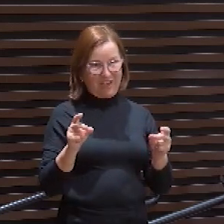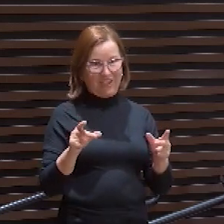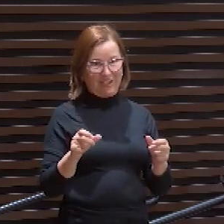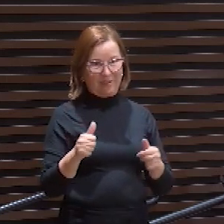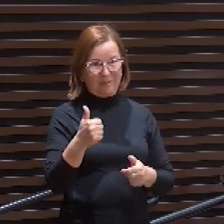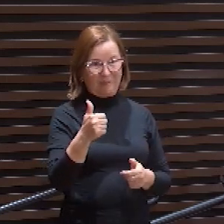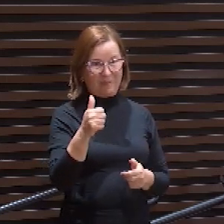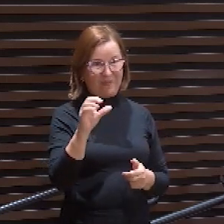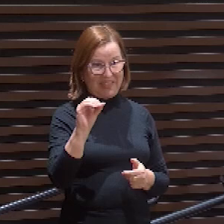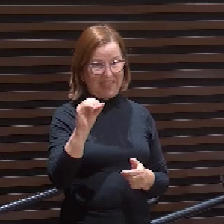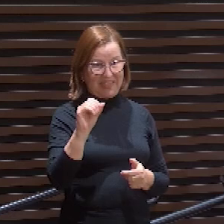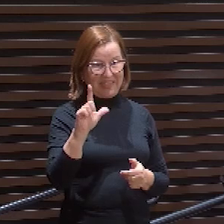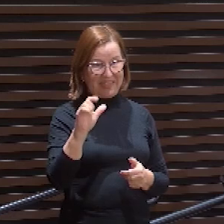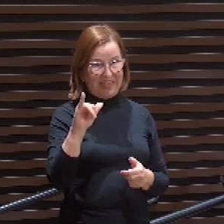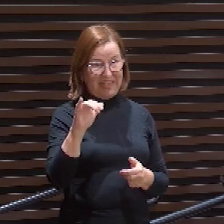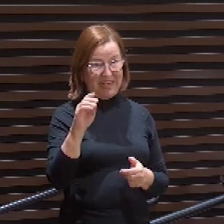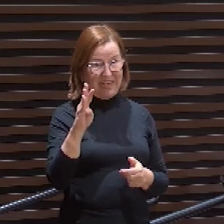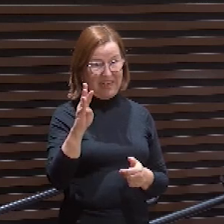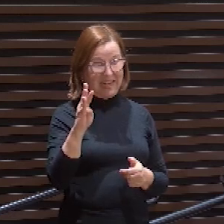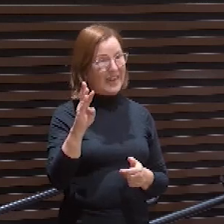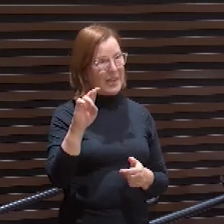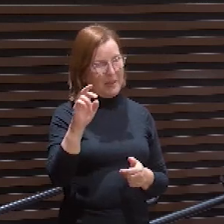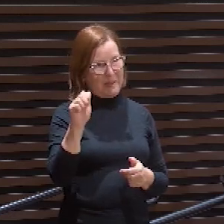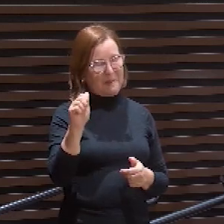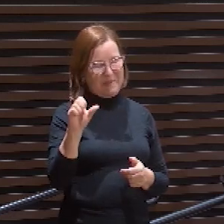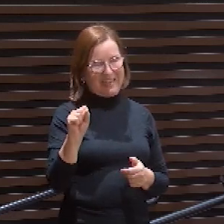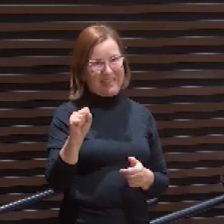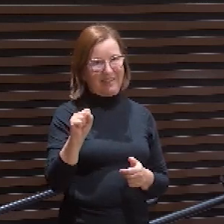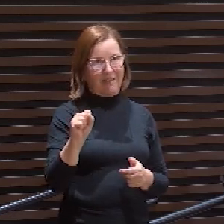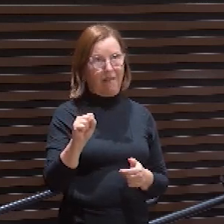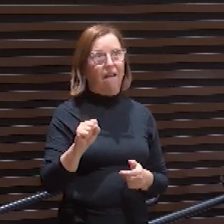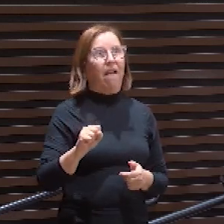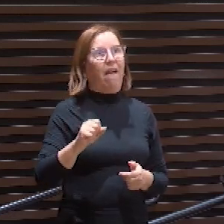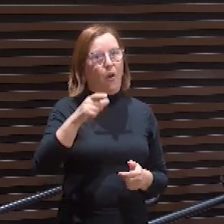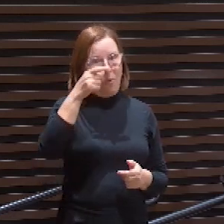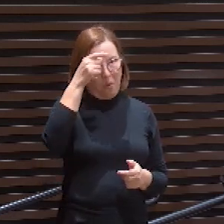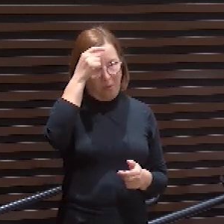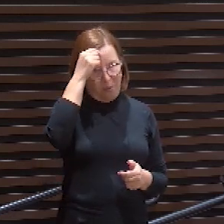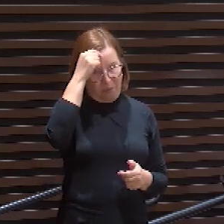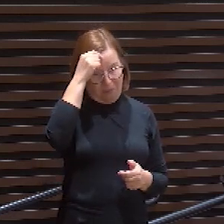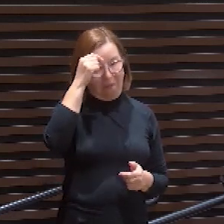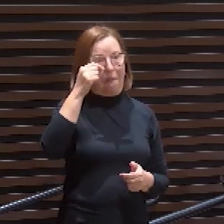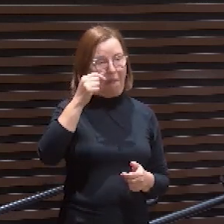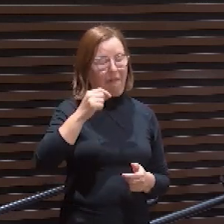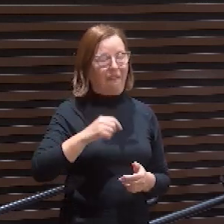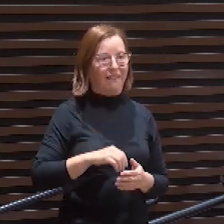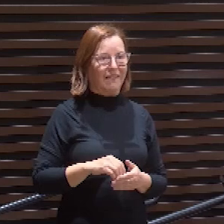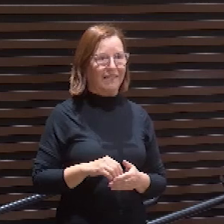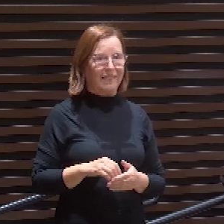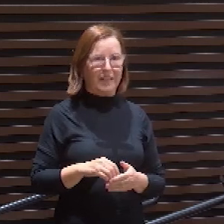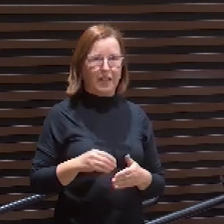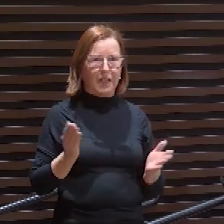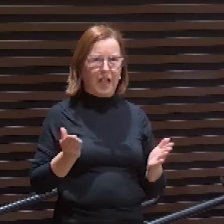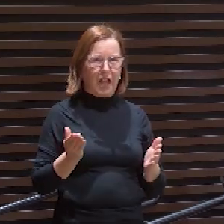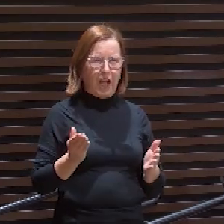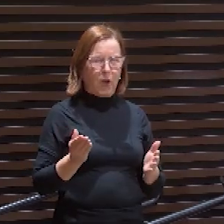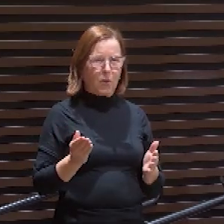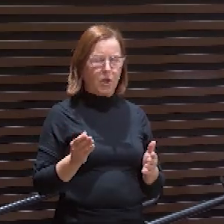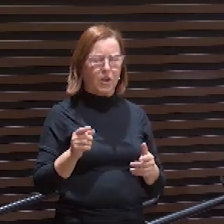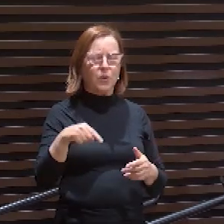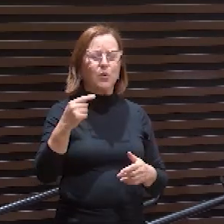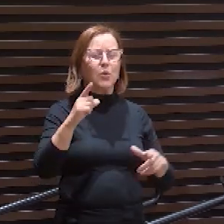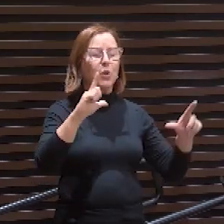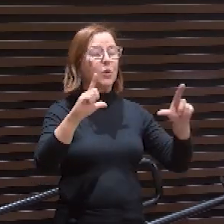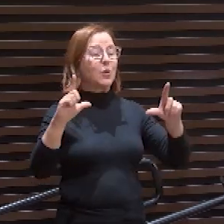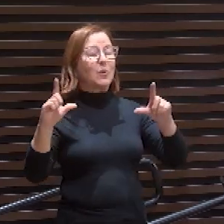libras. Ufa! Até que enfim desabou um. Agora vamos para a coleção, gritou